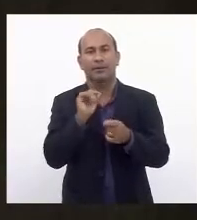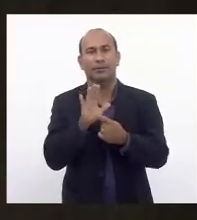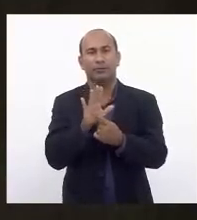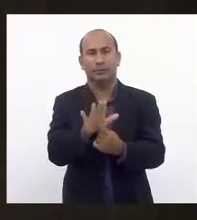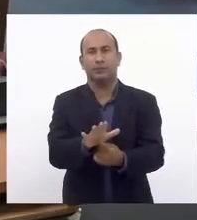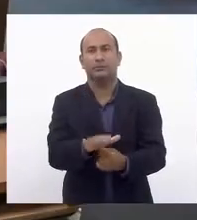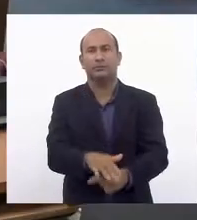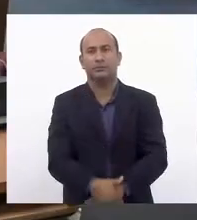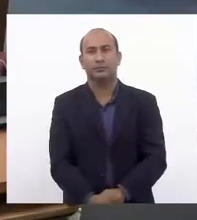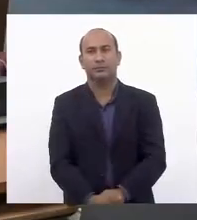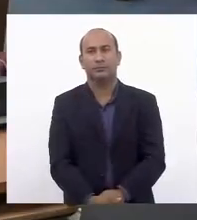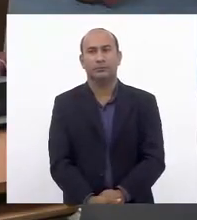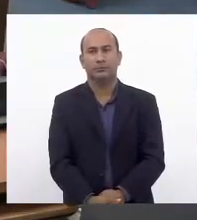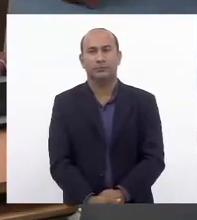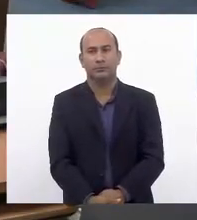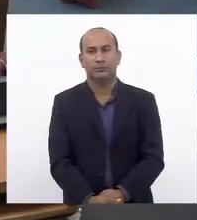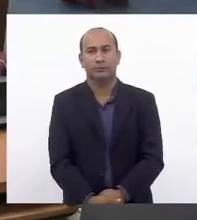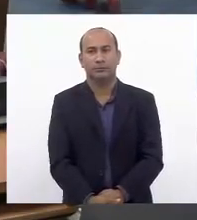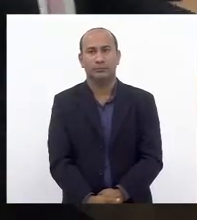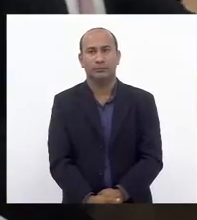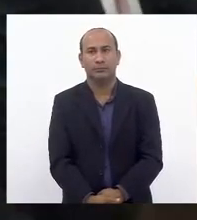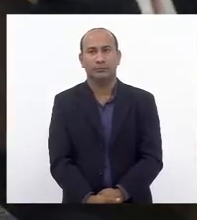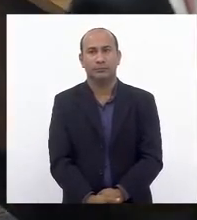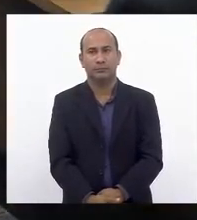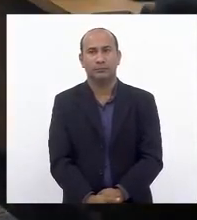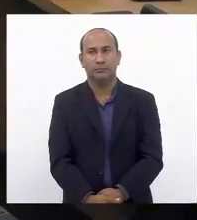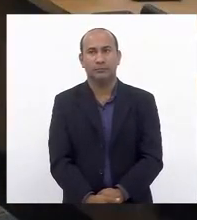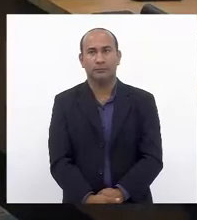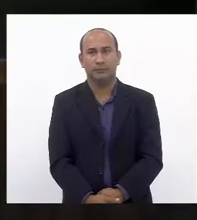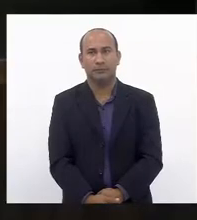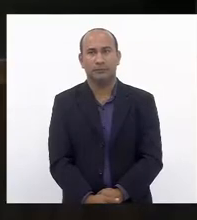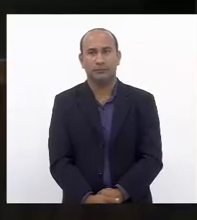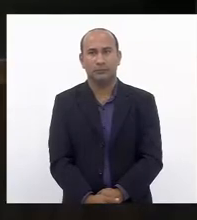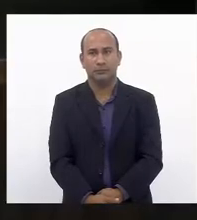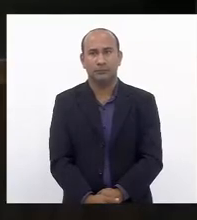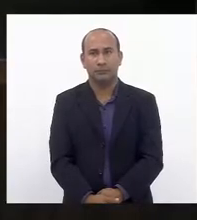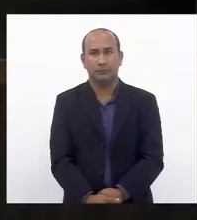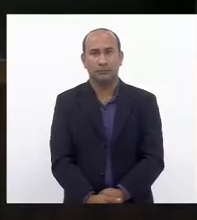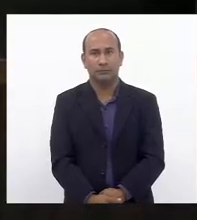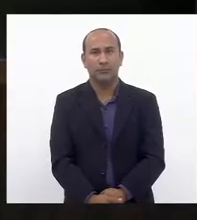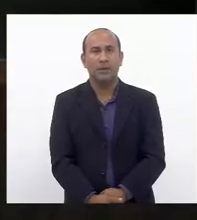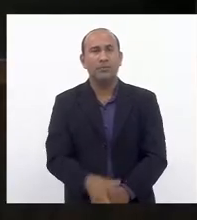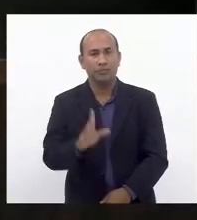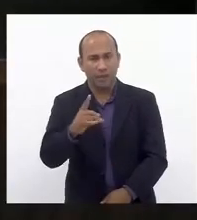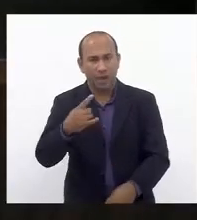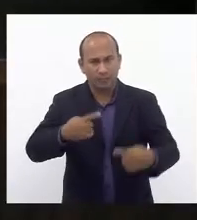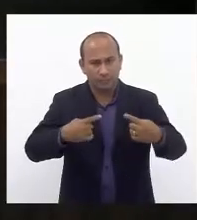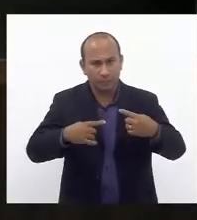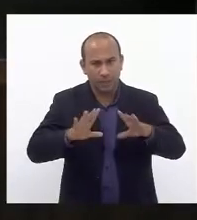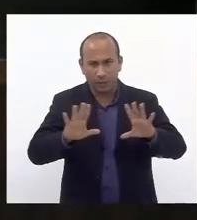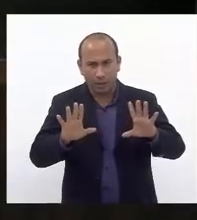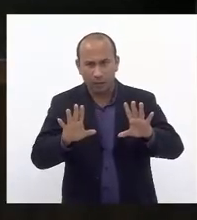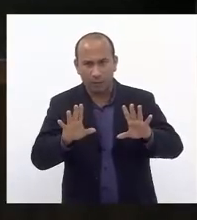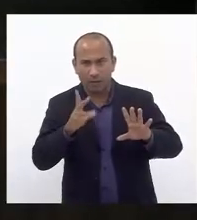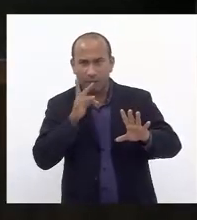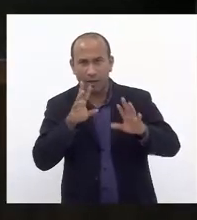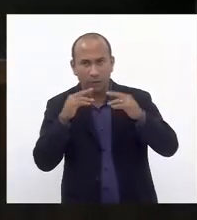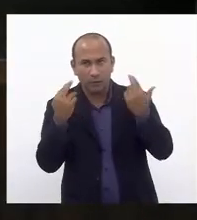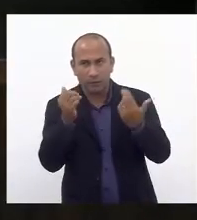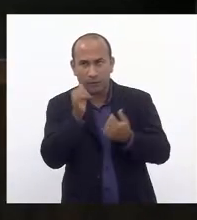apresentada. Então, eu já vou... está debatendo o não, projeto? Não, o projeto vai entrar em pauta já. Da Comissão de Mulheres.